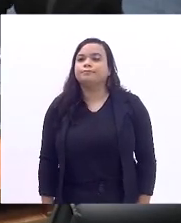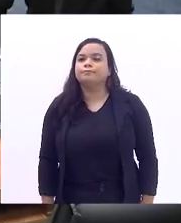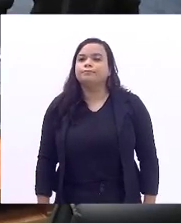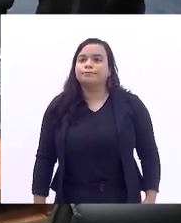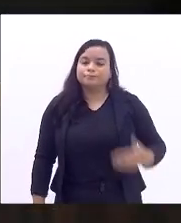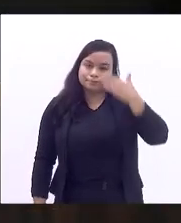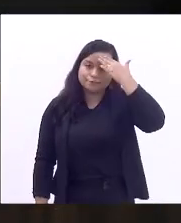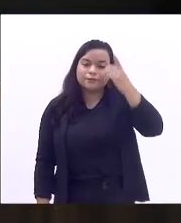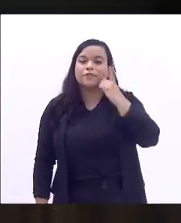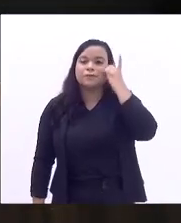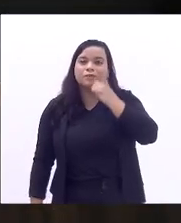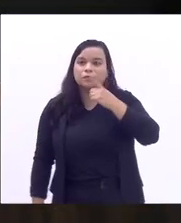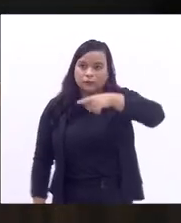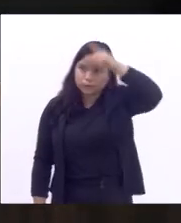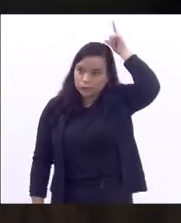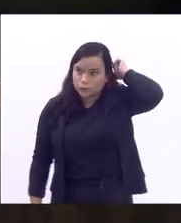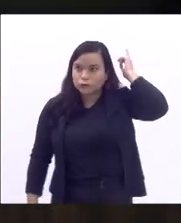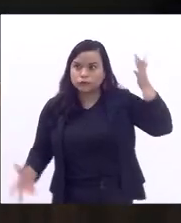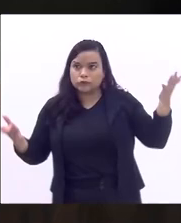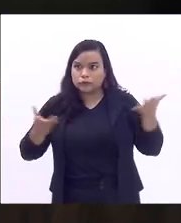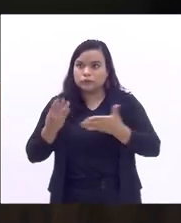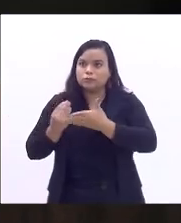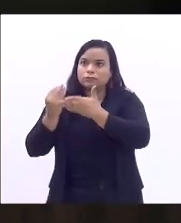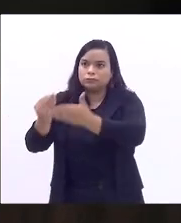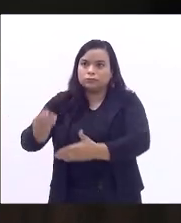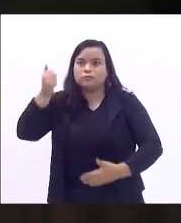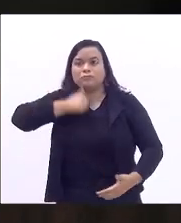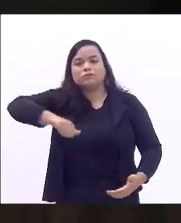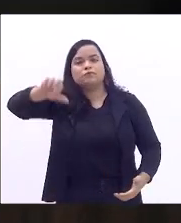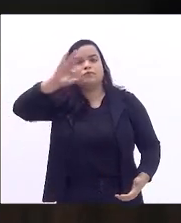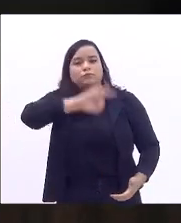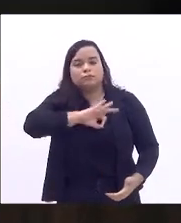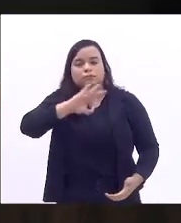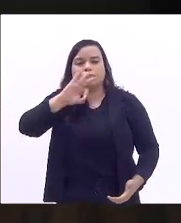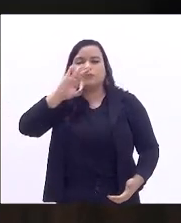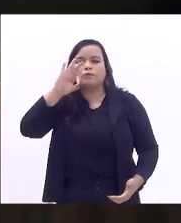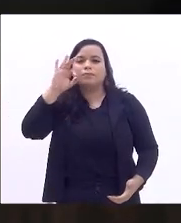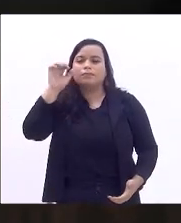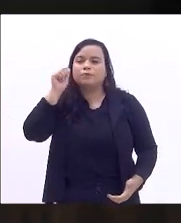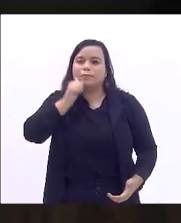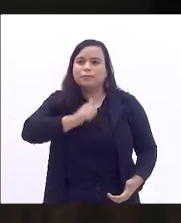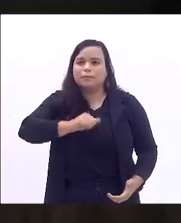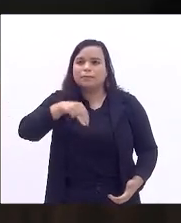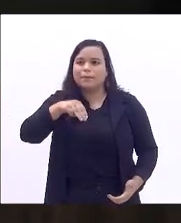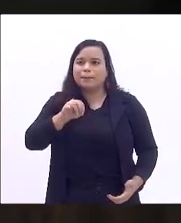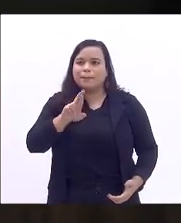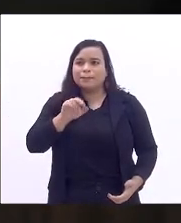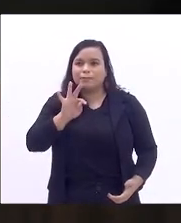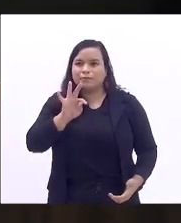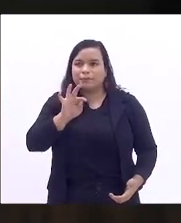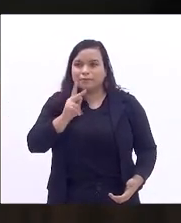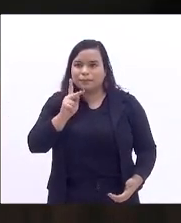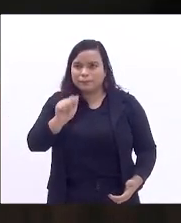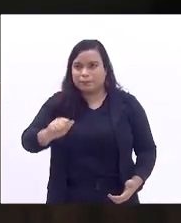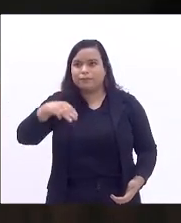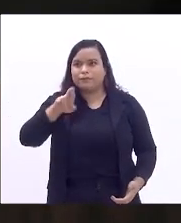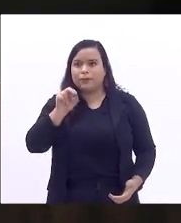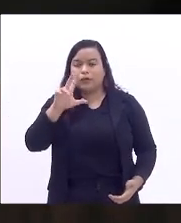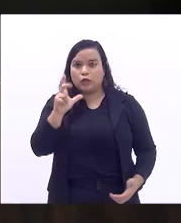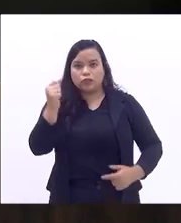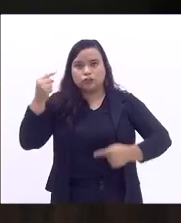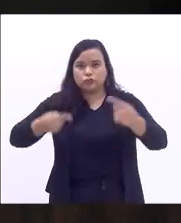é obrigado a deputado Respawn imediatamente passa a deputada Martha Rocha da fazer discussão